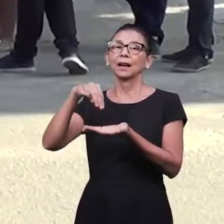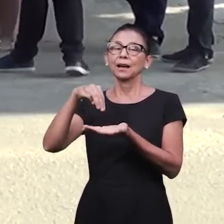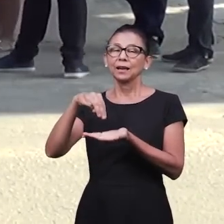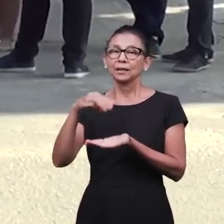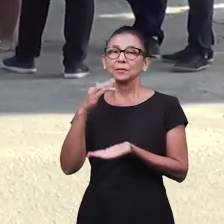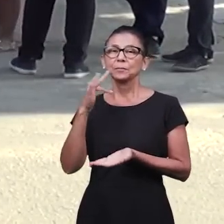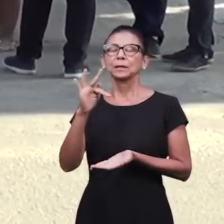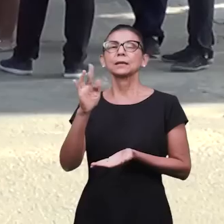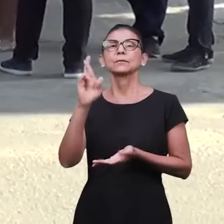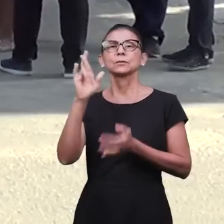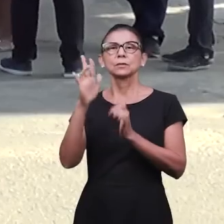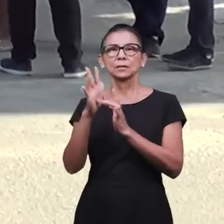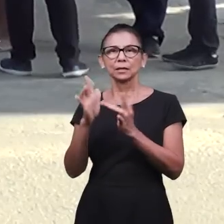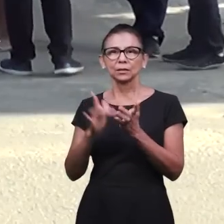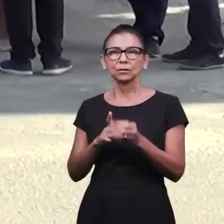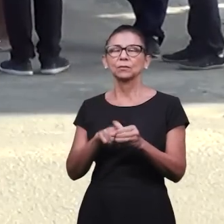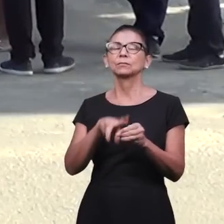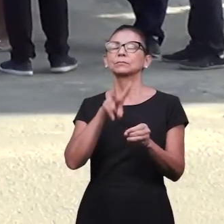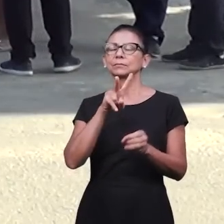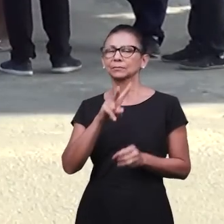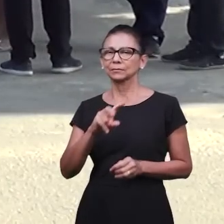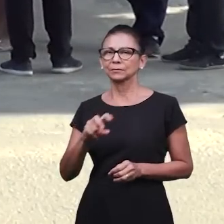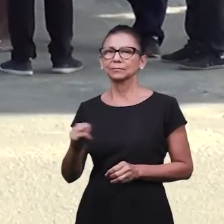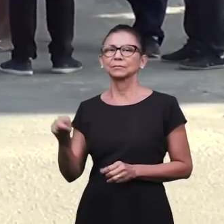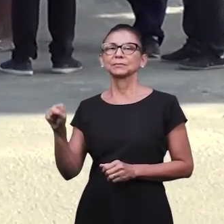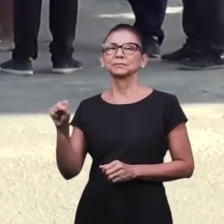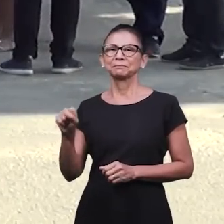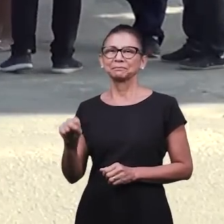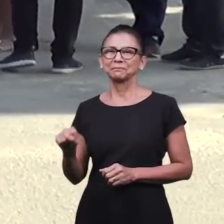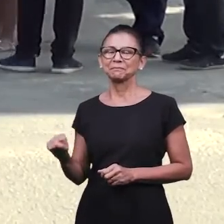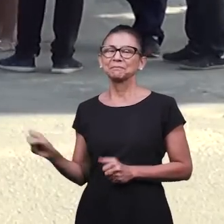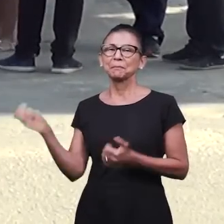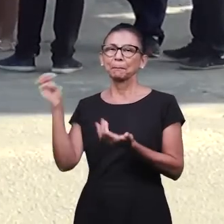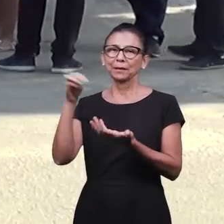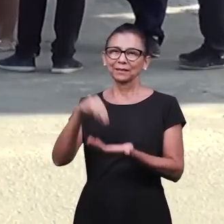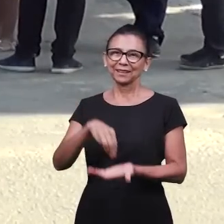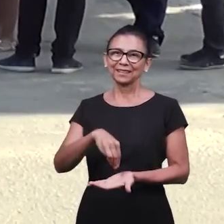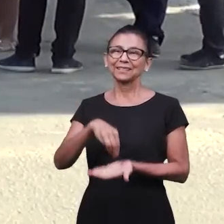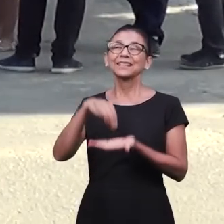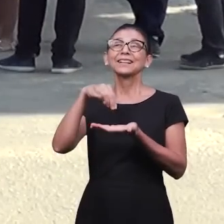Maranata! Em breve o Senhor voltará!